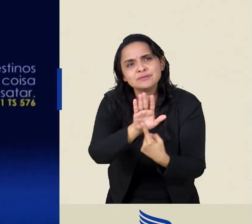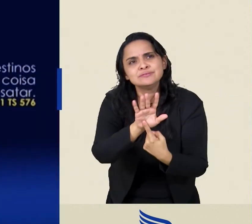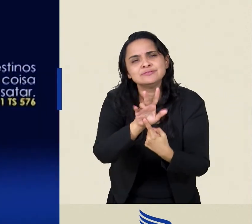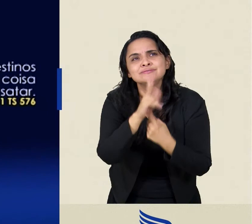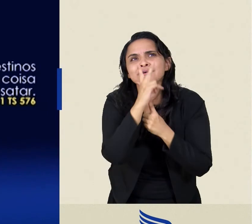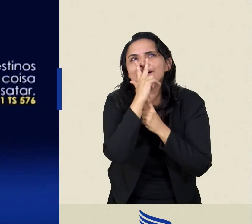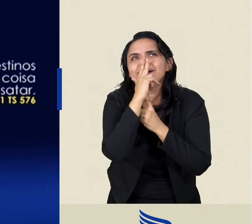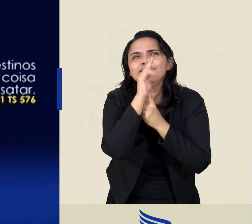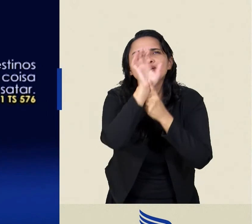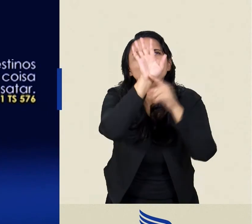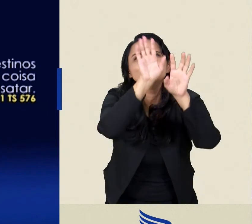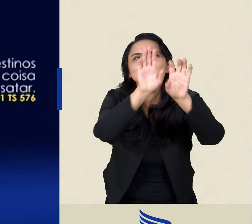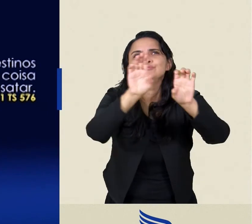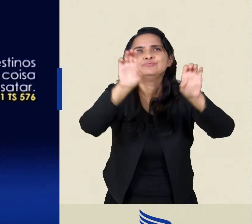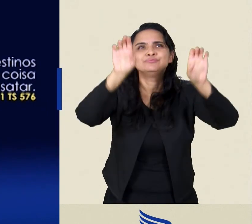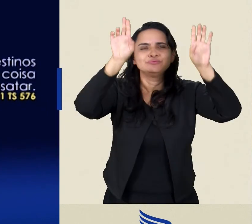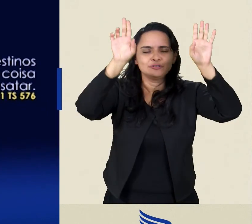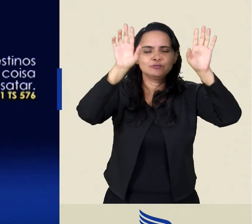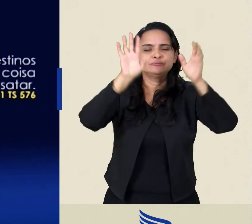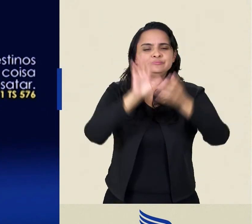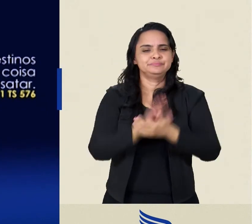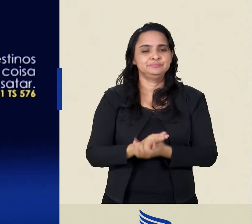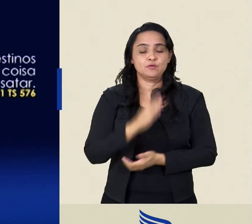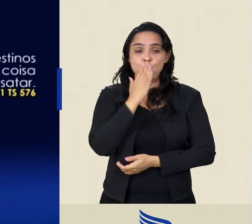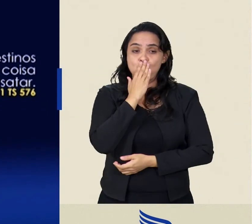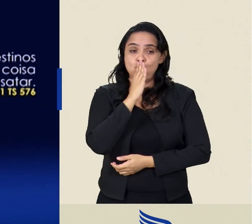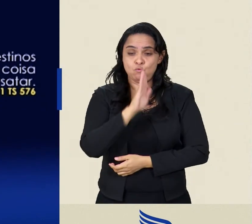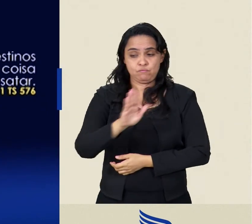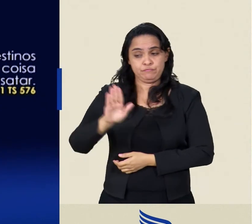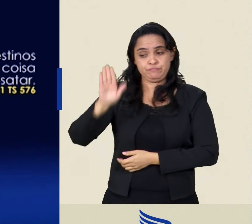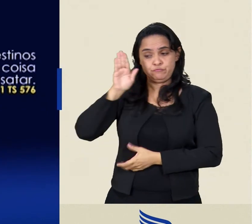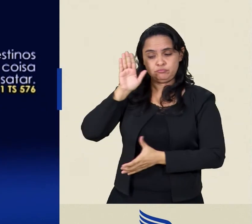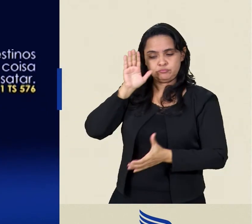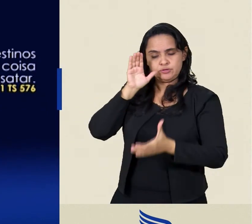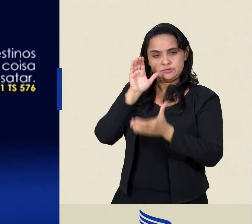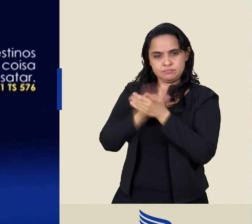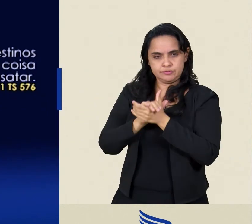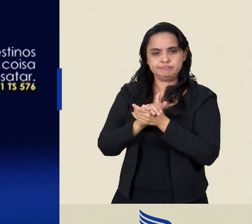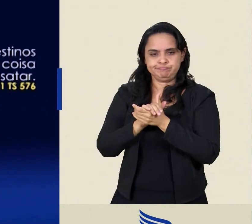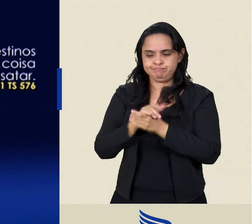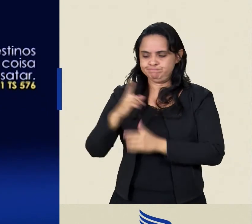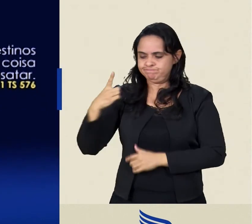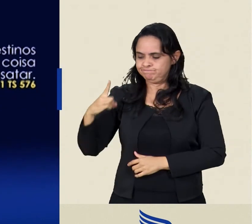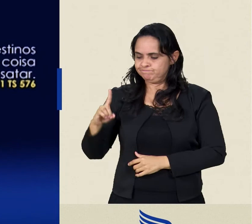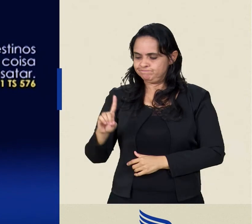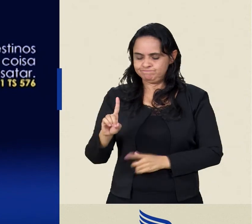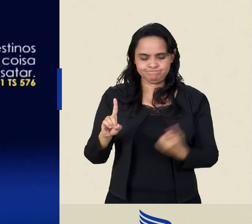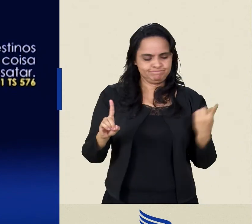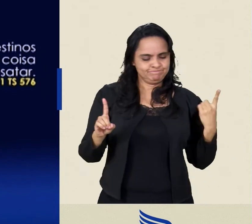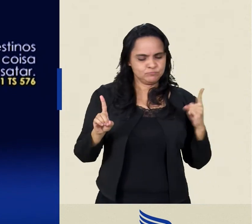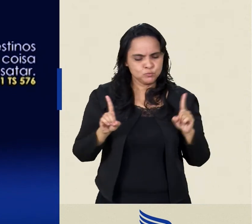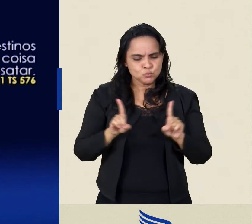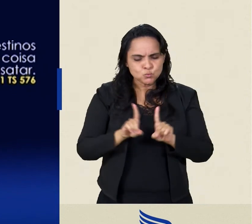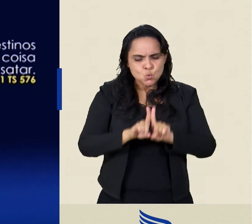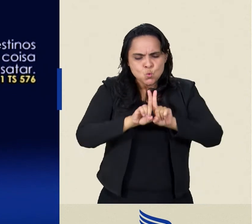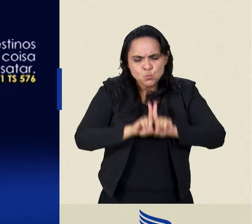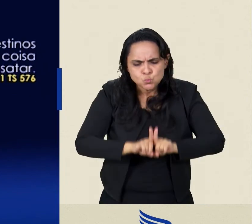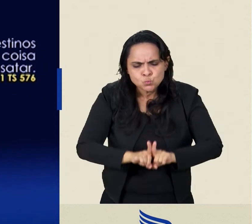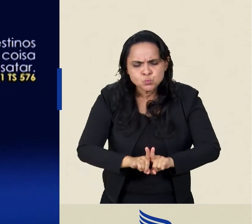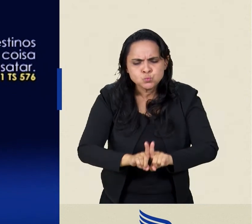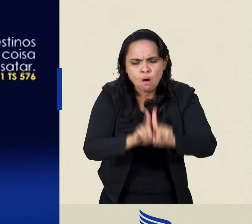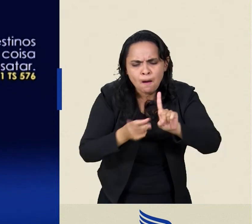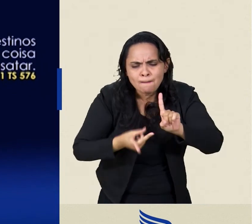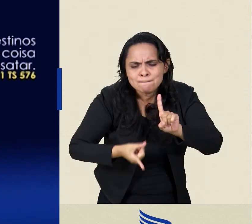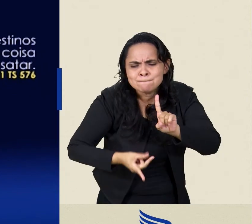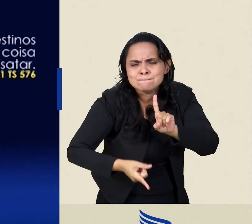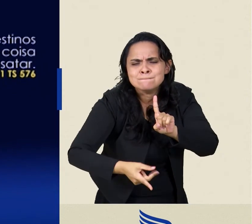Os votos do matrimônio ligam os destinos de duas pessoas com laços que coisa alguma, senão a mão